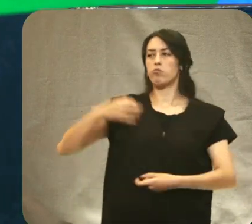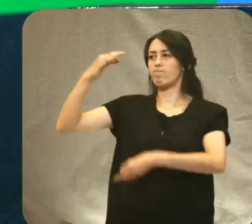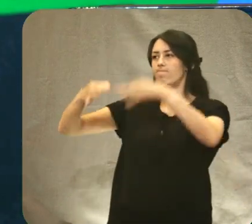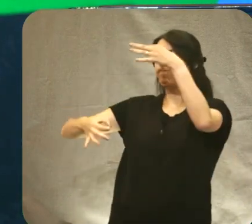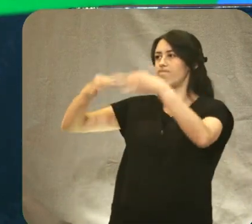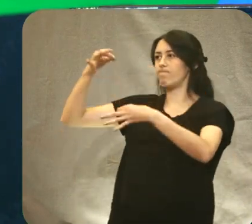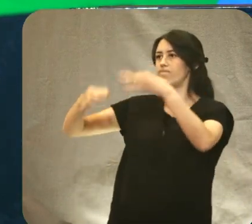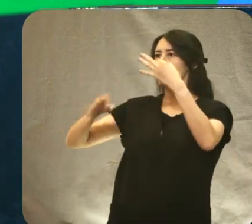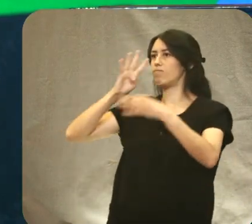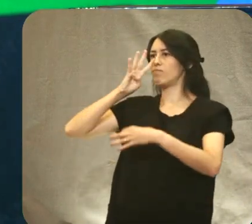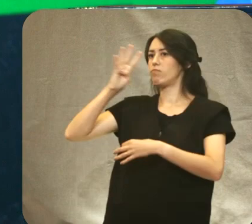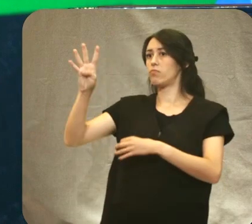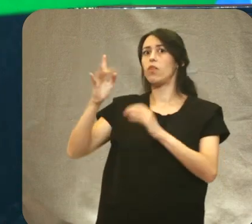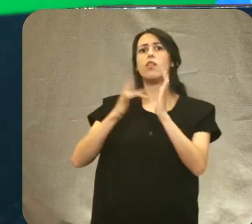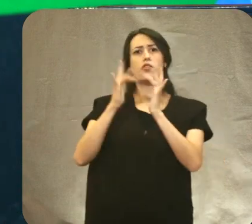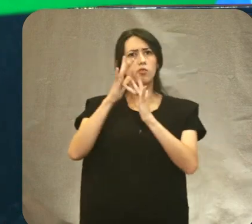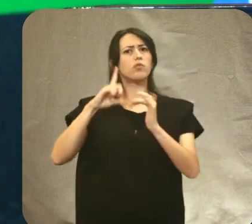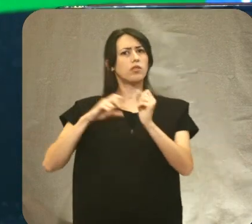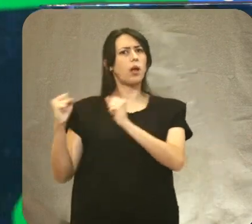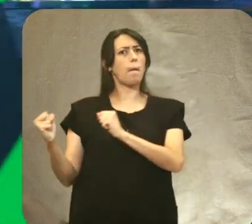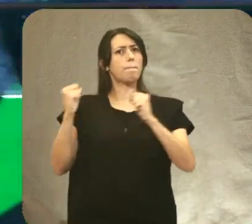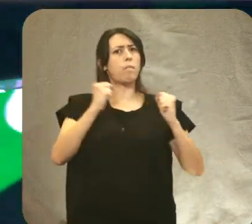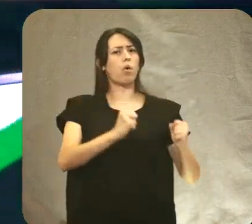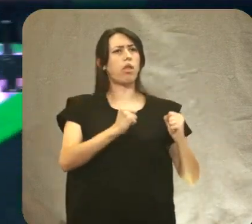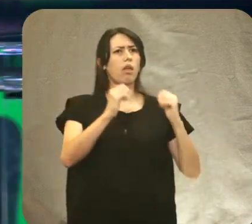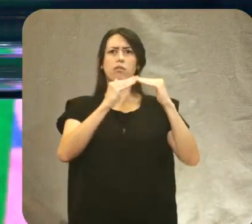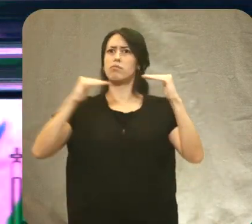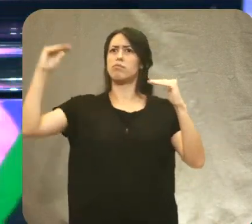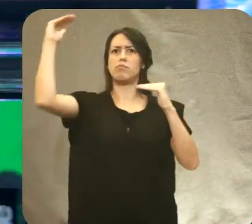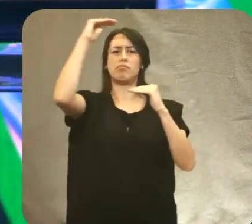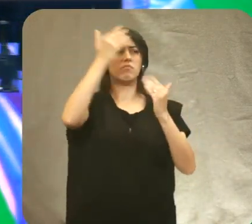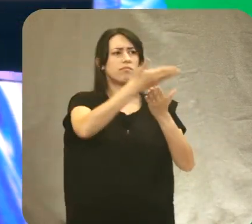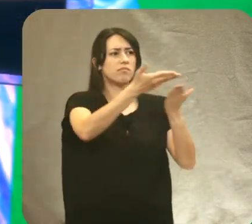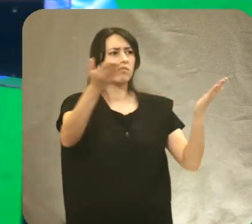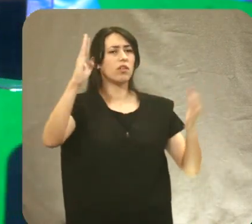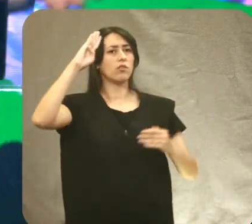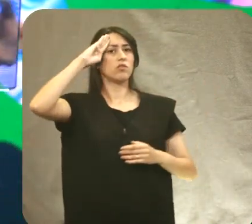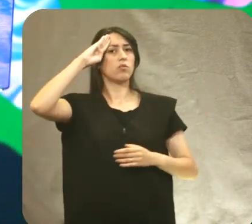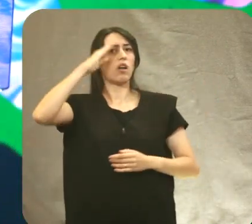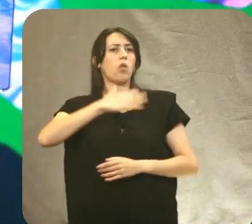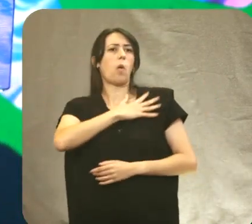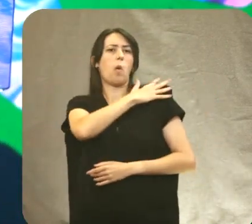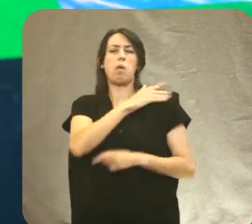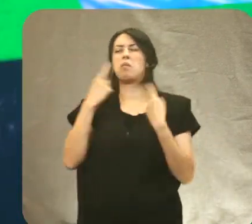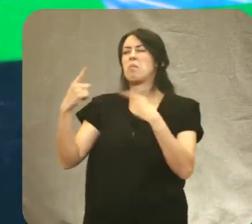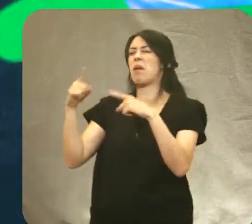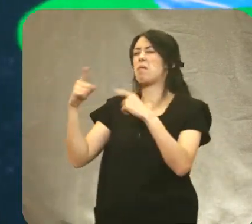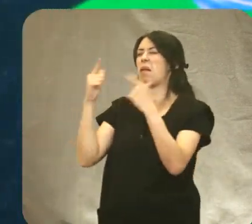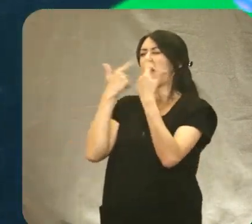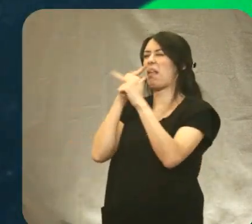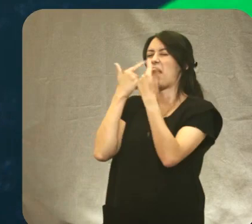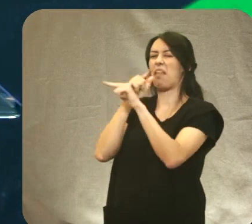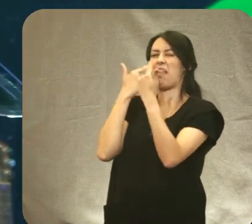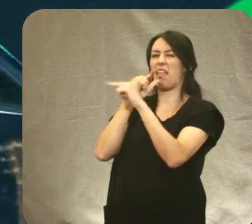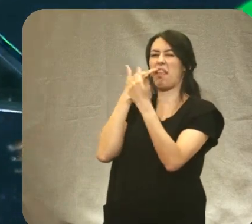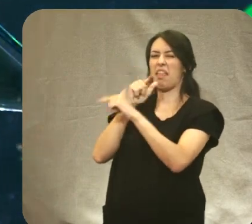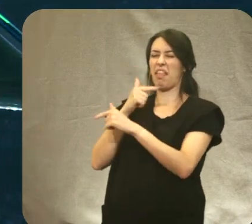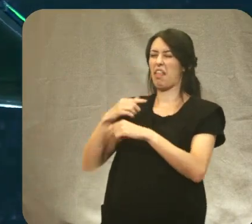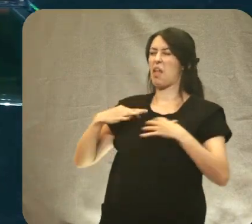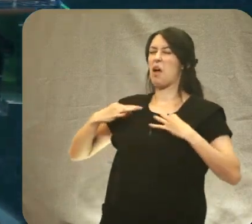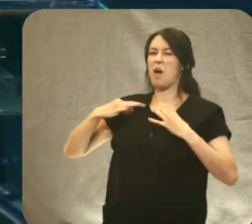todo o poder nas suas mãos. Ele estava diante de soldados romanos que fizeram chacota, repartiram